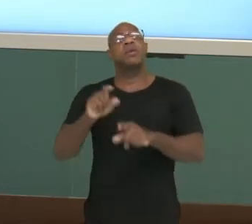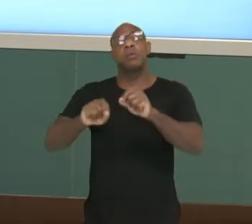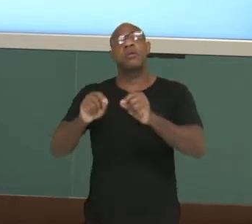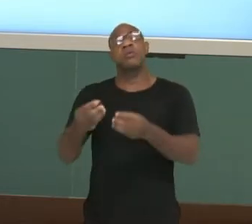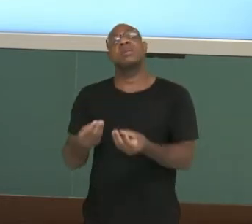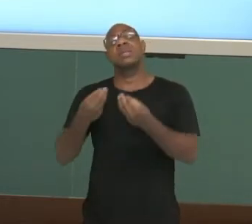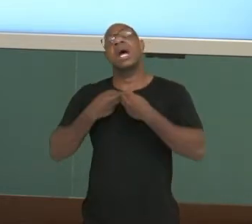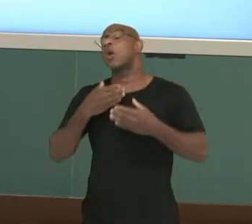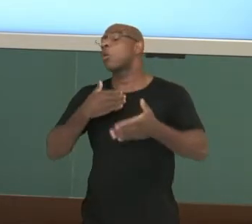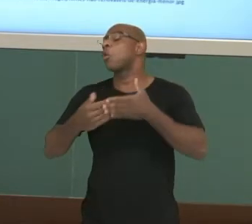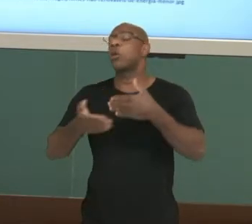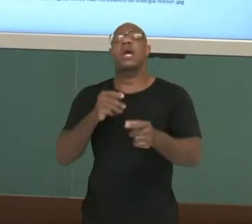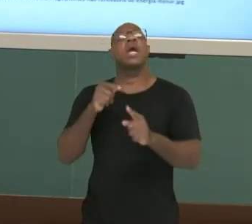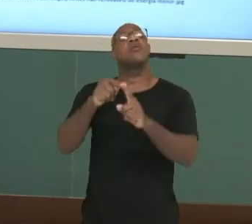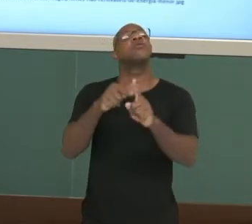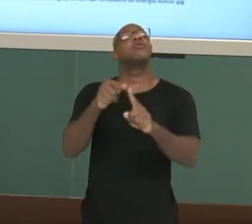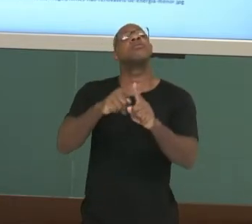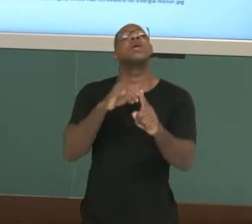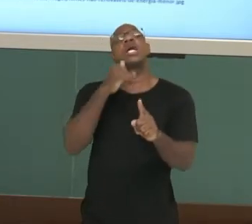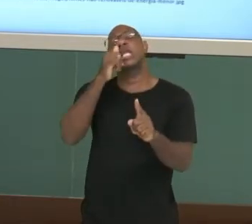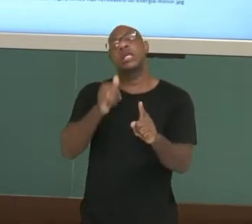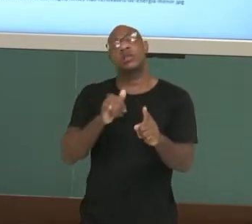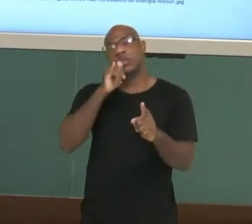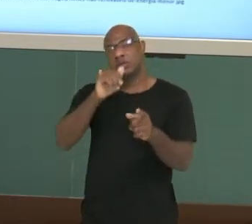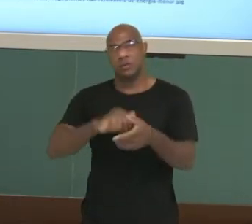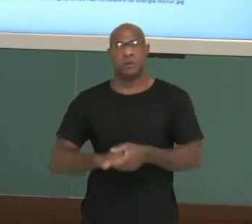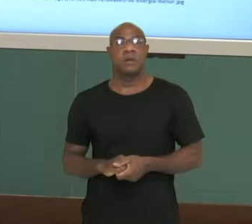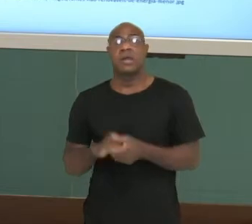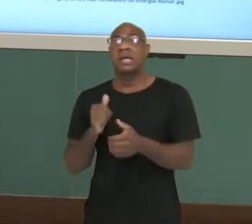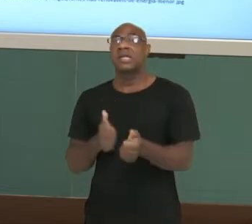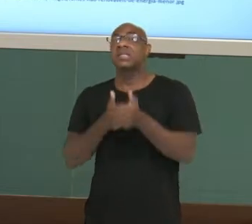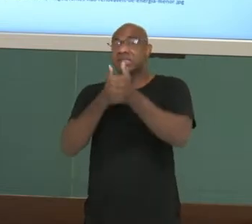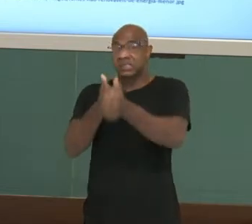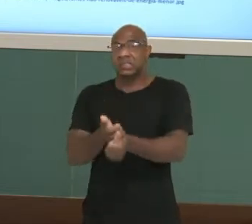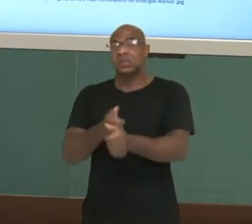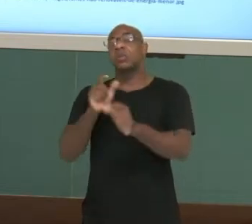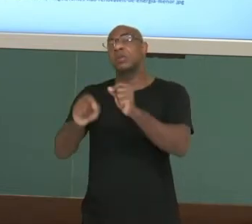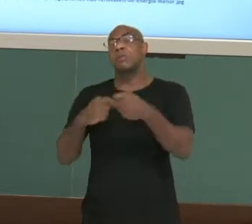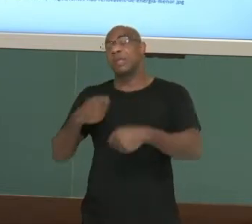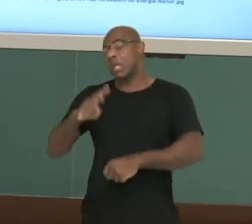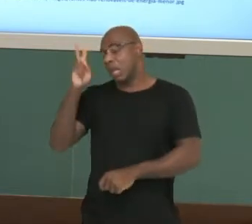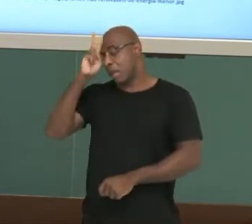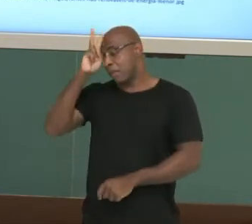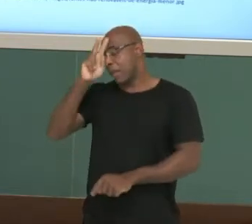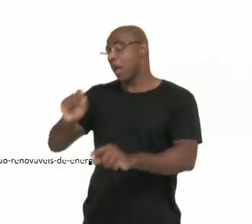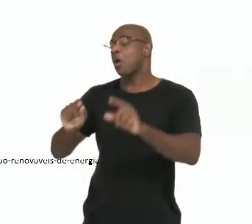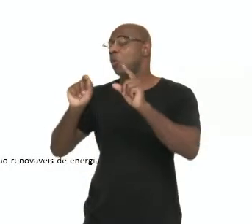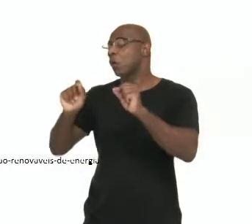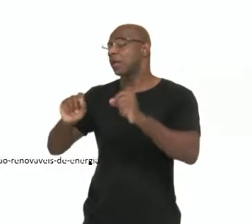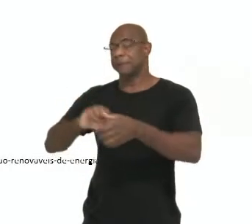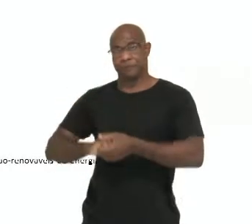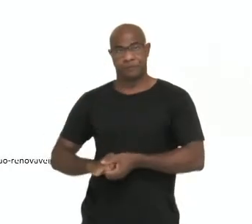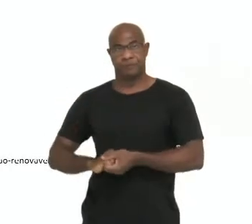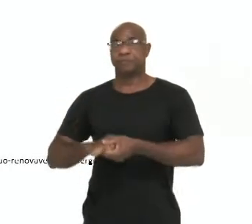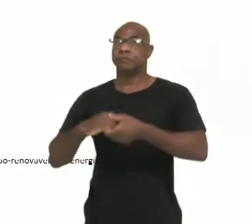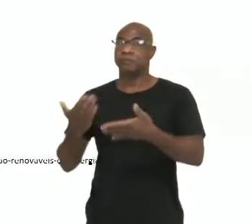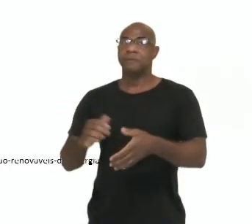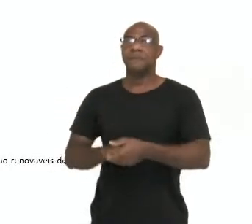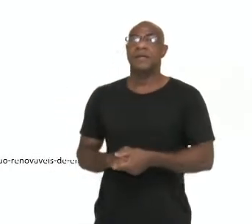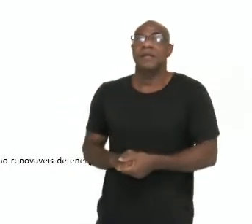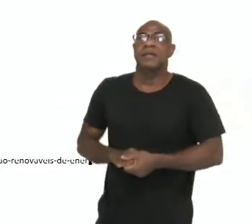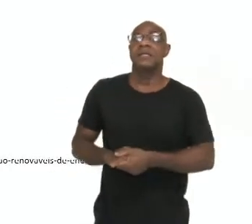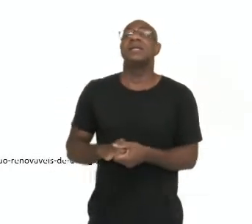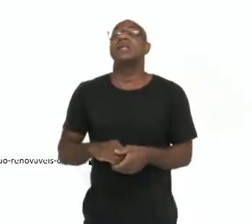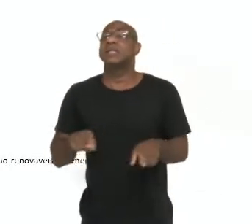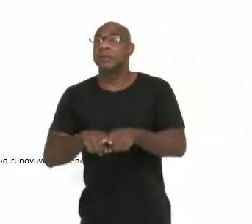fornecer qualquer tipo de energia. E seguindo aqui, ó, o que a gente tem que relembrar? Acompanha ali, ó. Fontes não